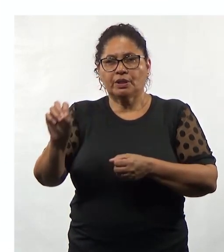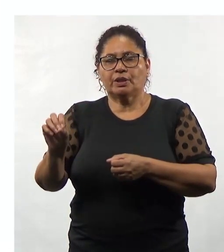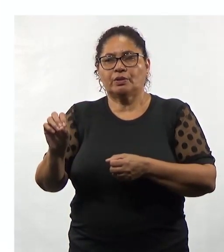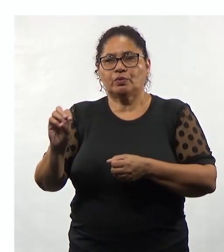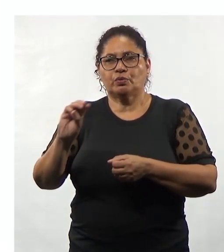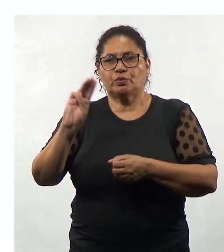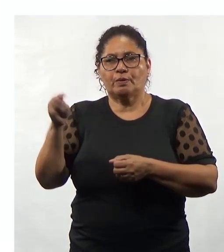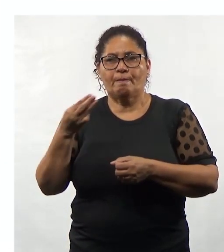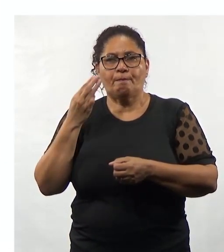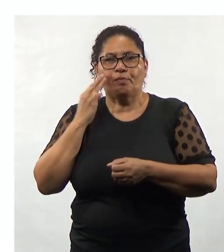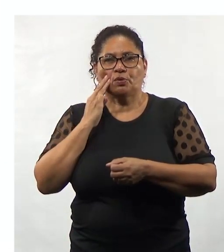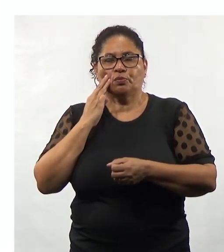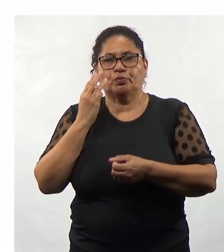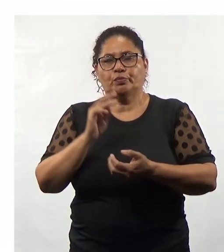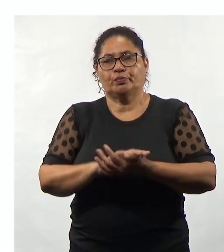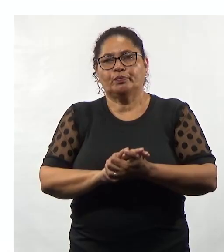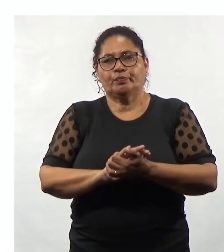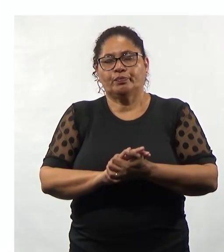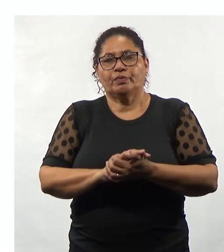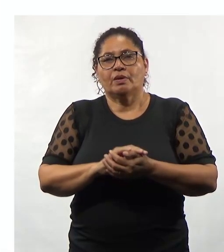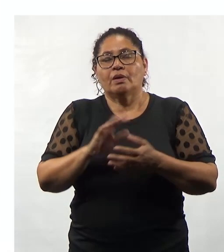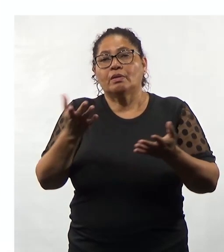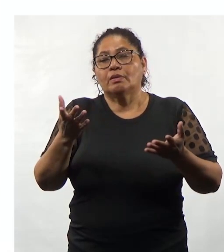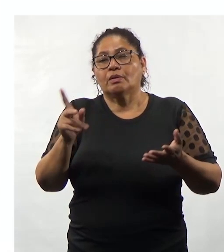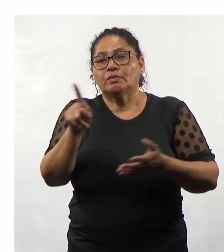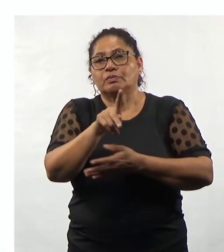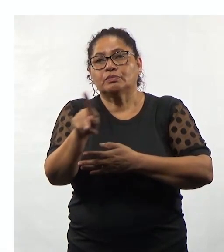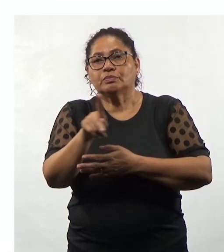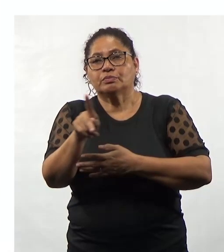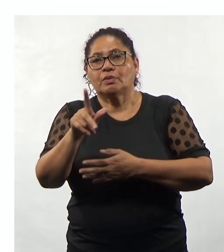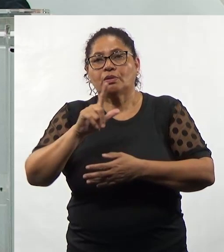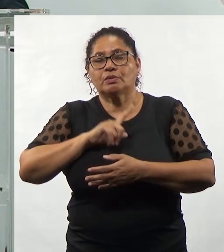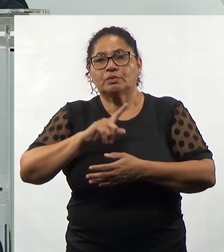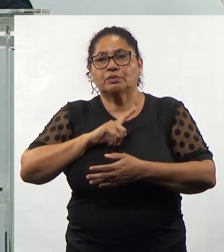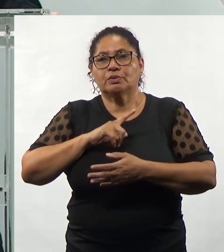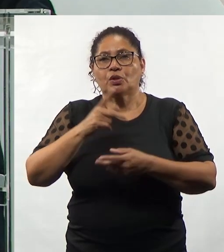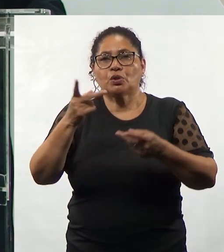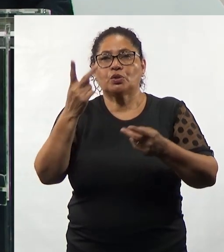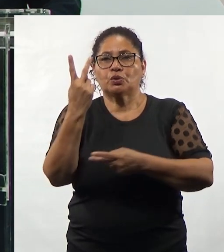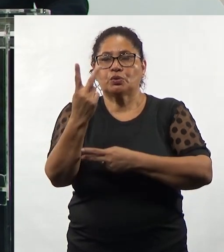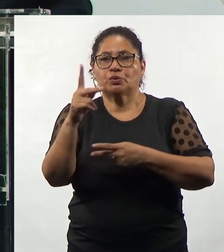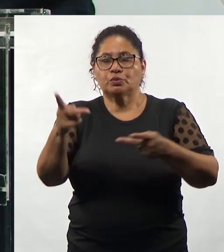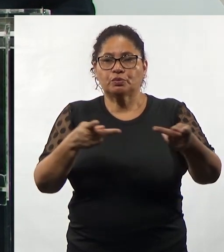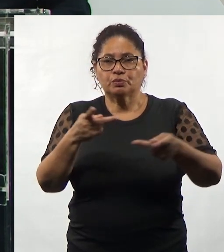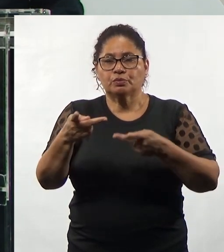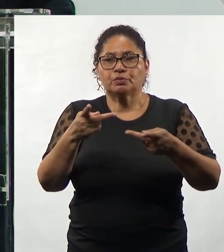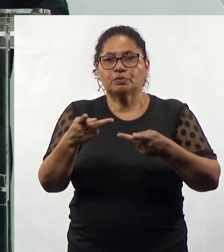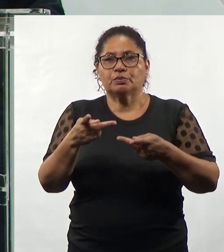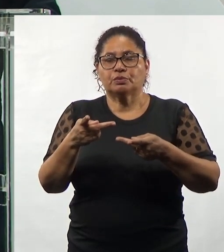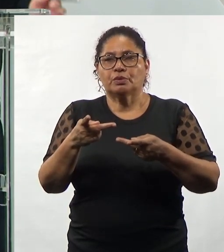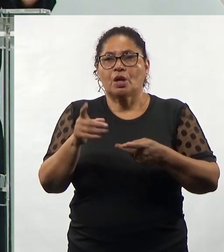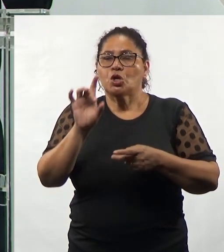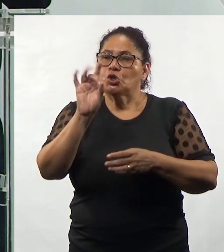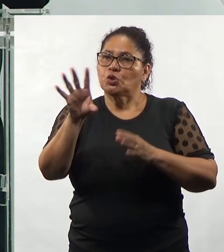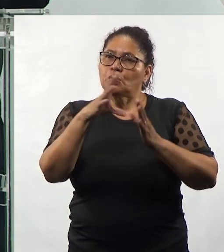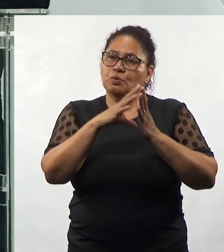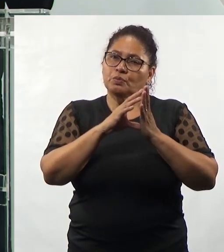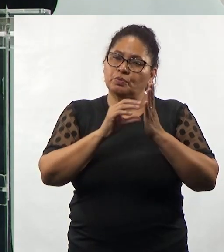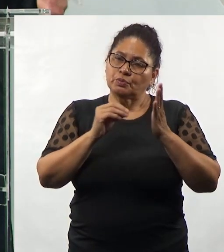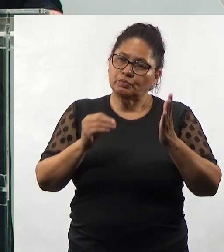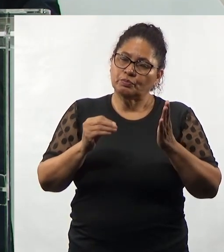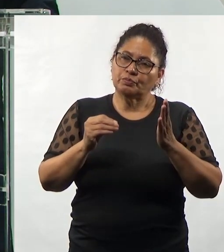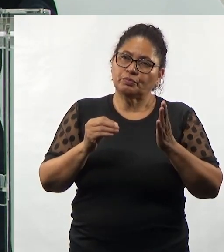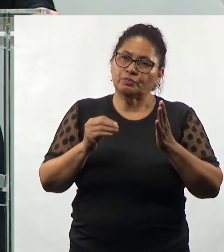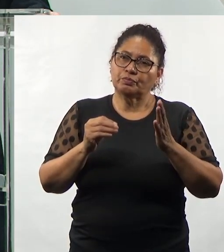153 mil. Então, professor, a gente selecionou só 2 projetos? Lembre-se que isso aqui é um modelo, é apenas um